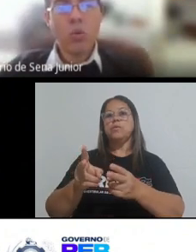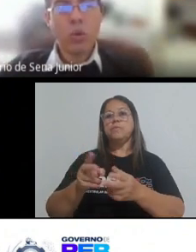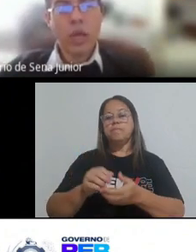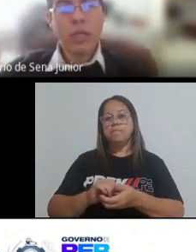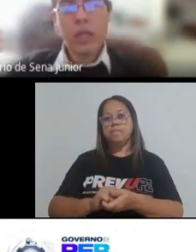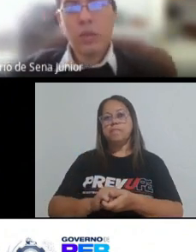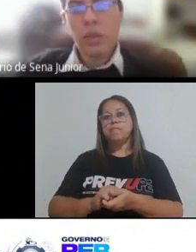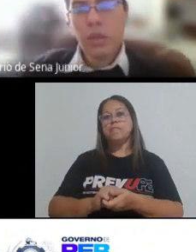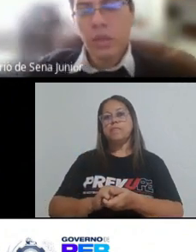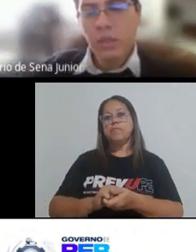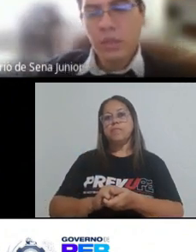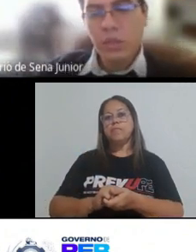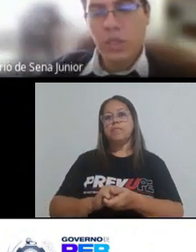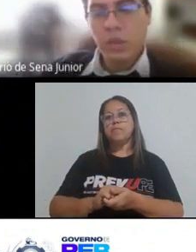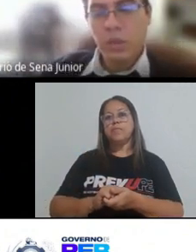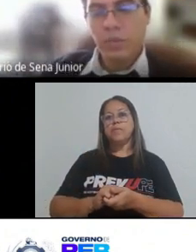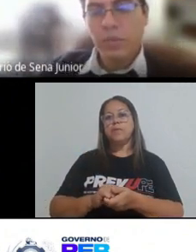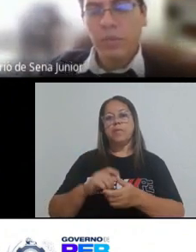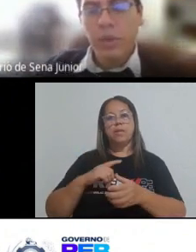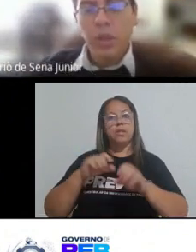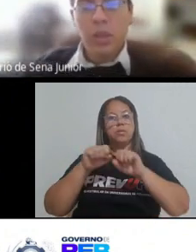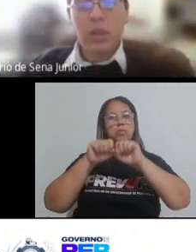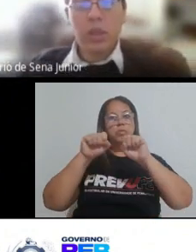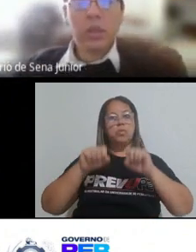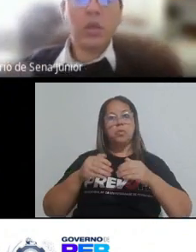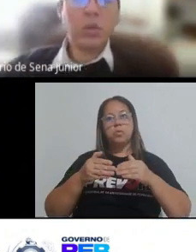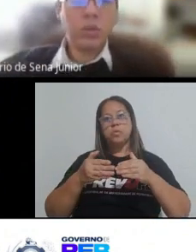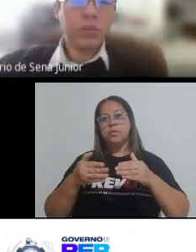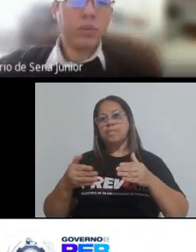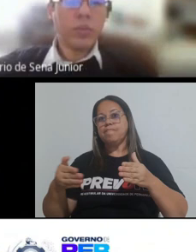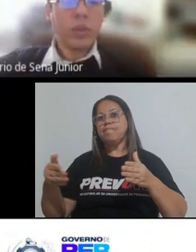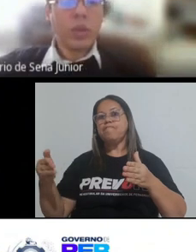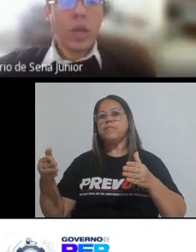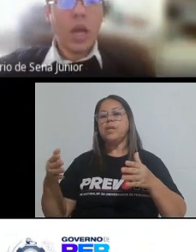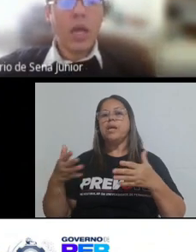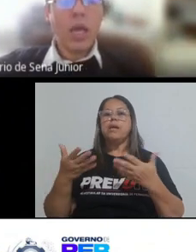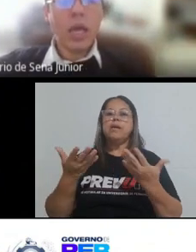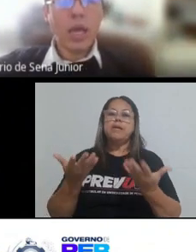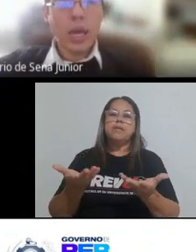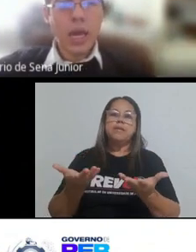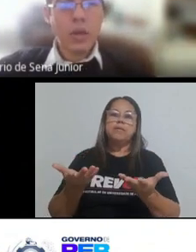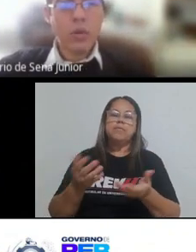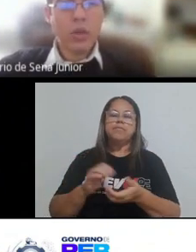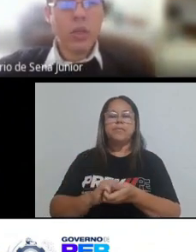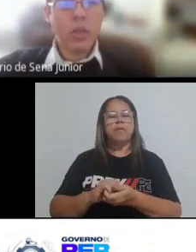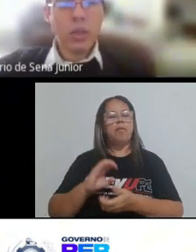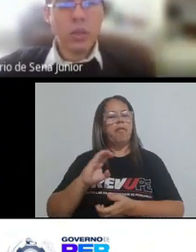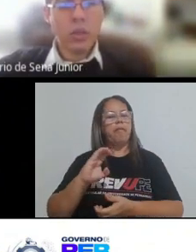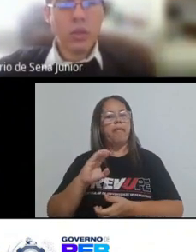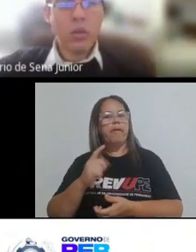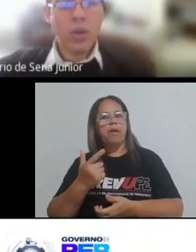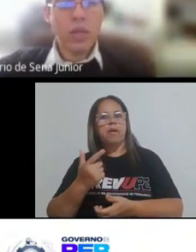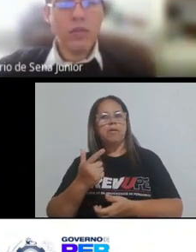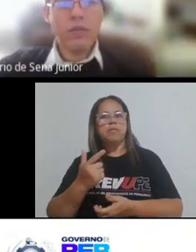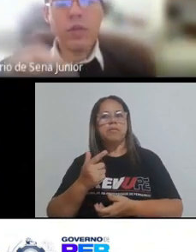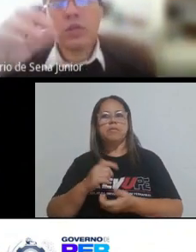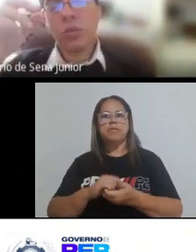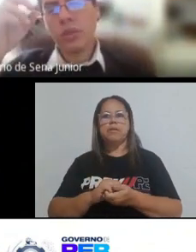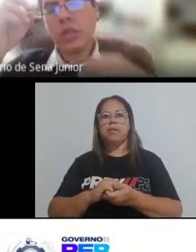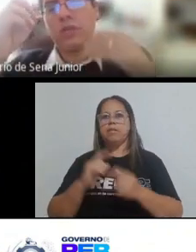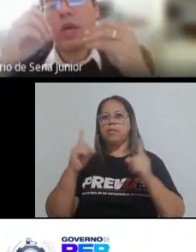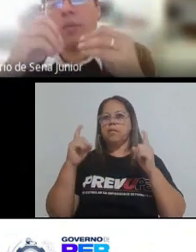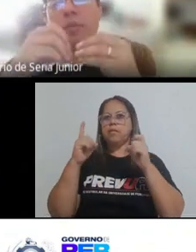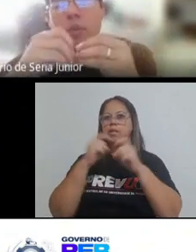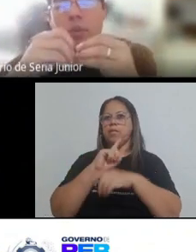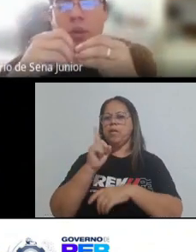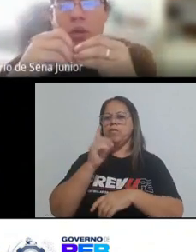longo da dinâmica desse sistema. Então, é claro que não é difícil